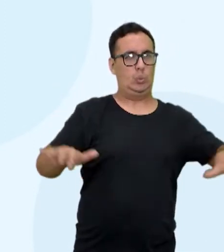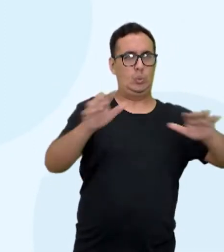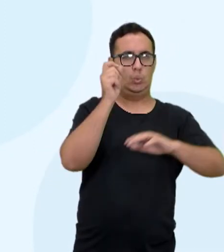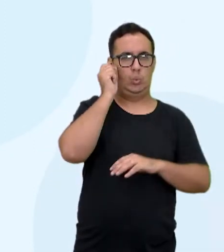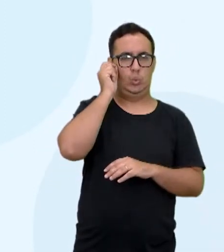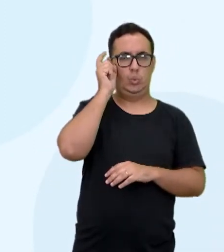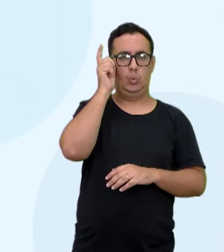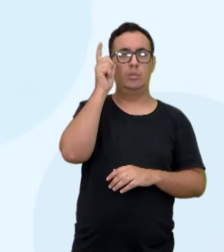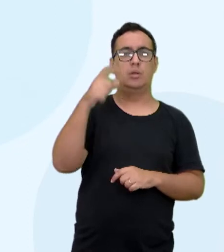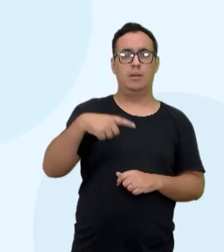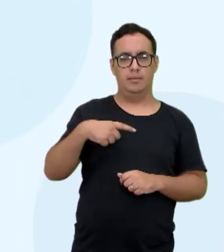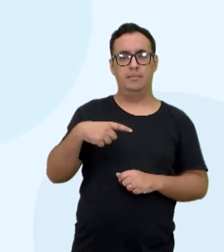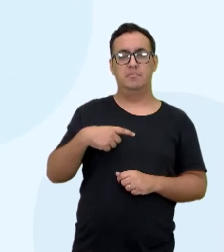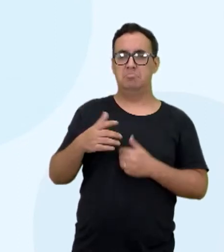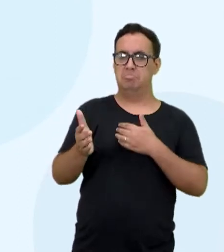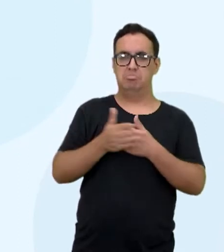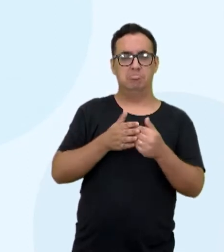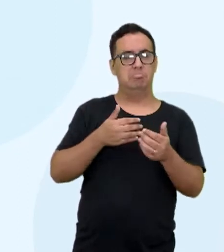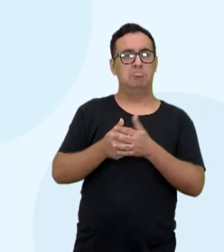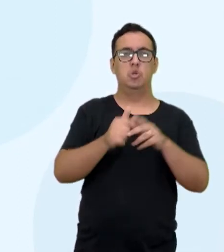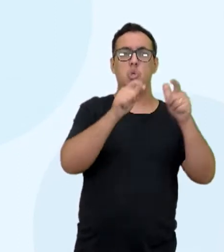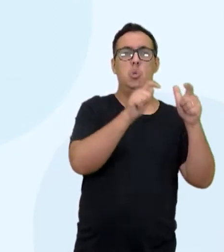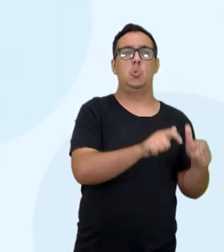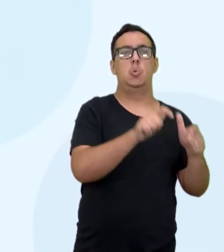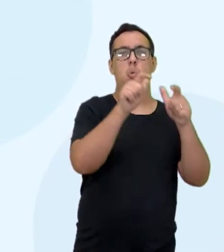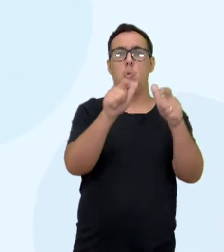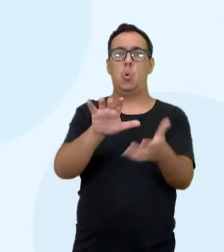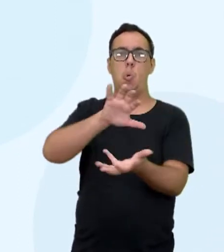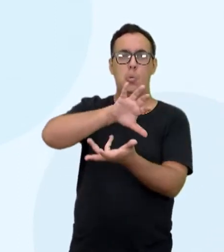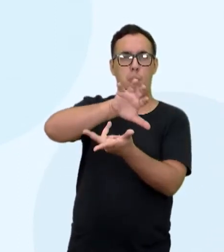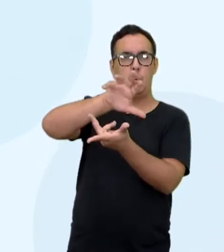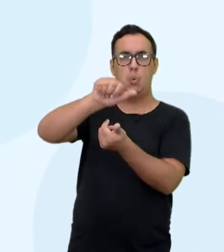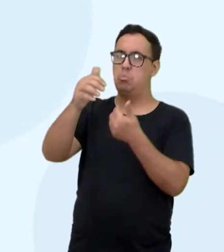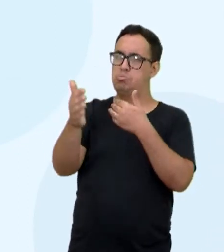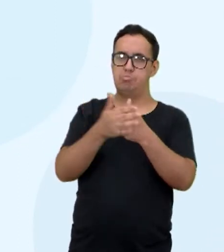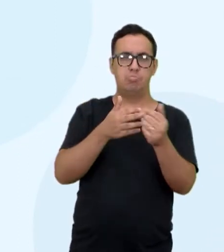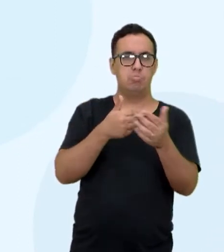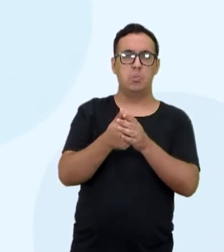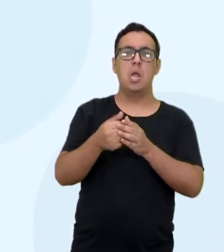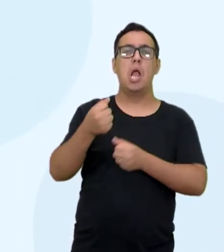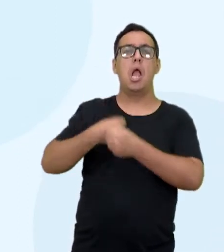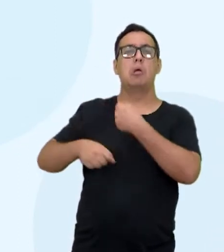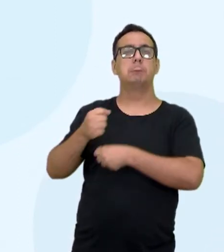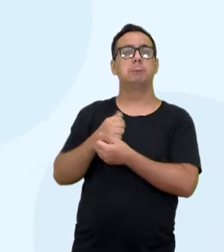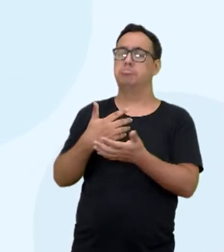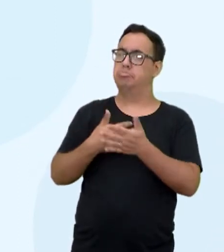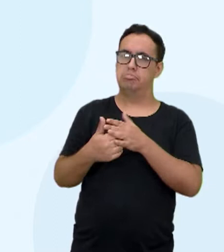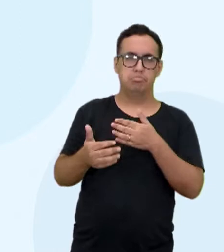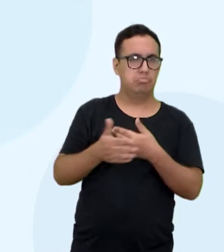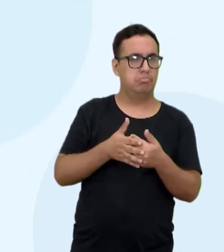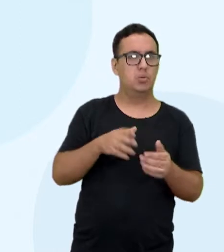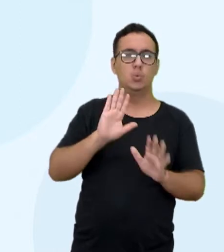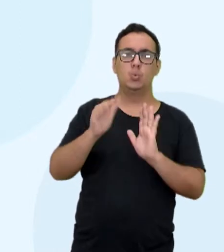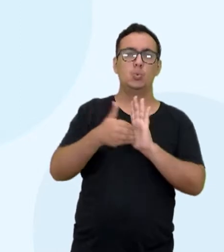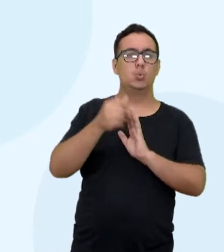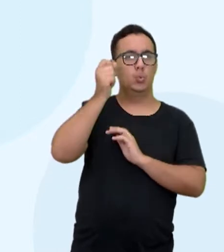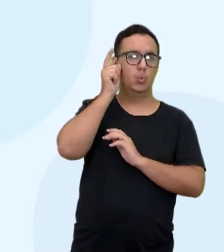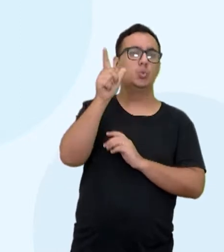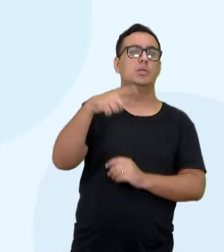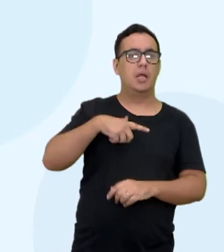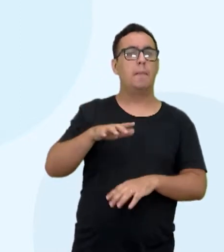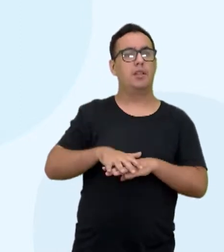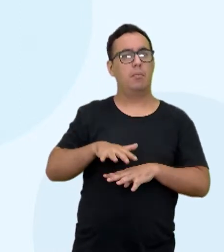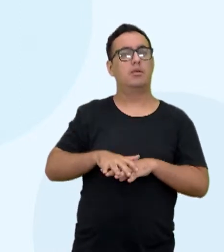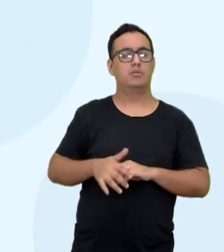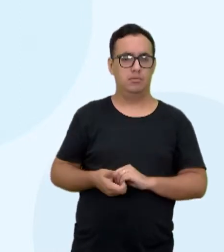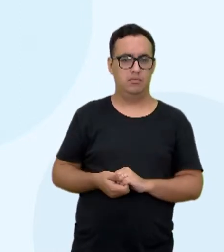culturas. Não importa de que região do globo, em que época, em todas as culturas têm matemática.